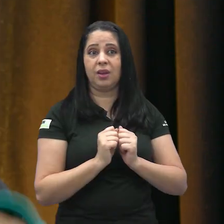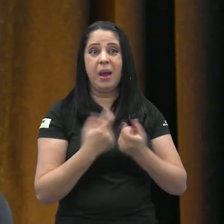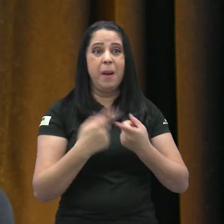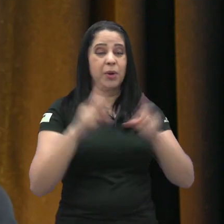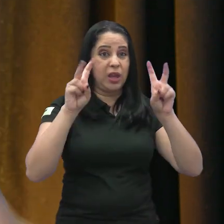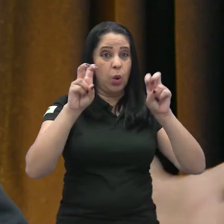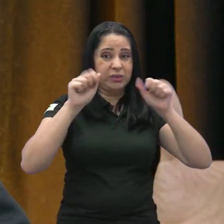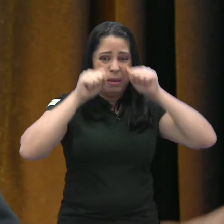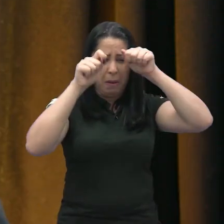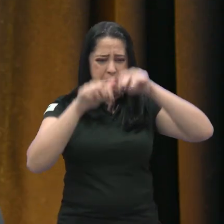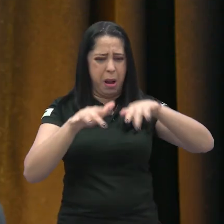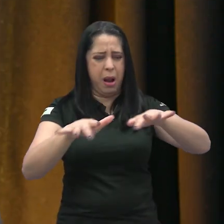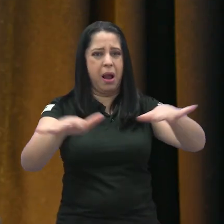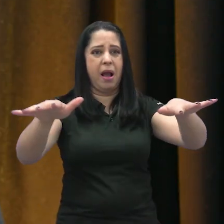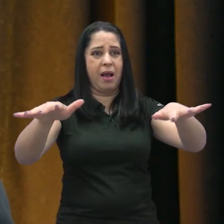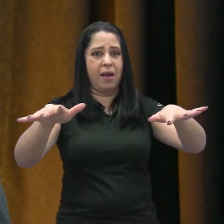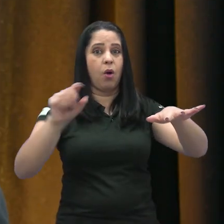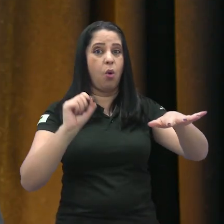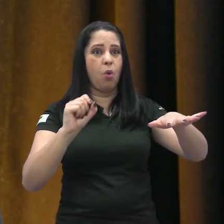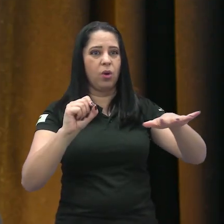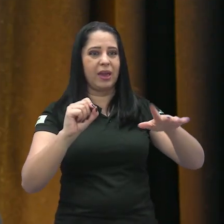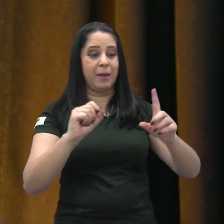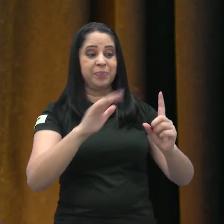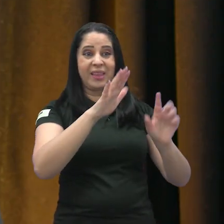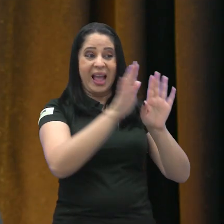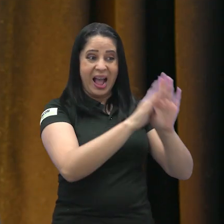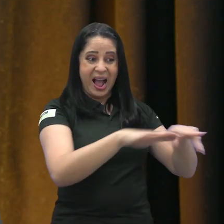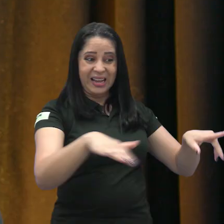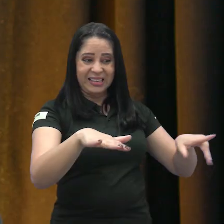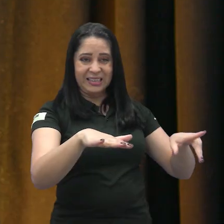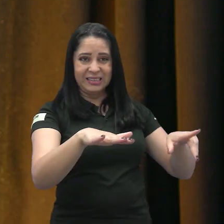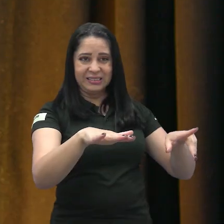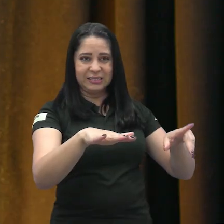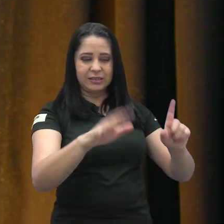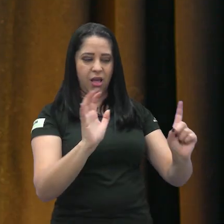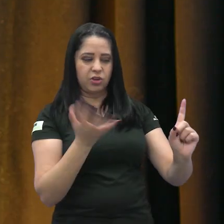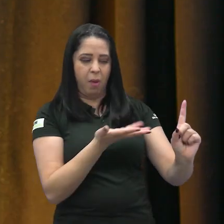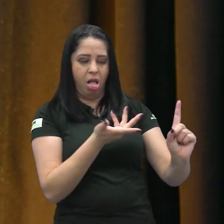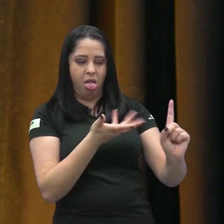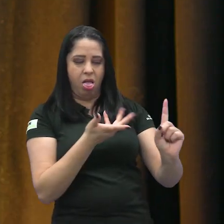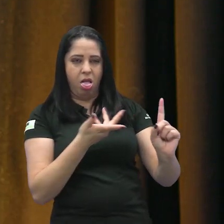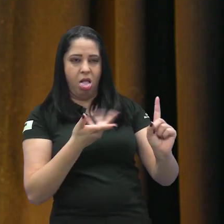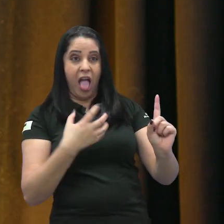que tomou conta do debate público, que é a adultização das